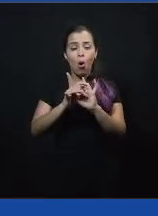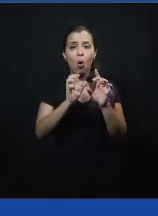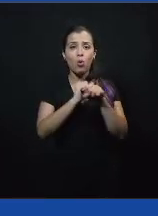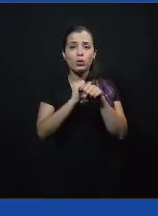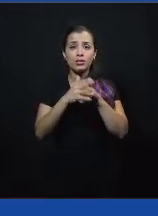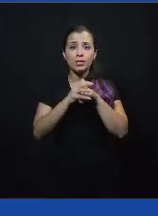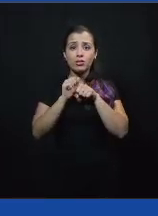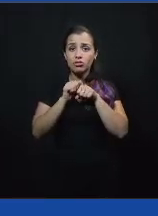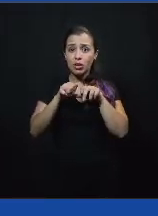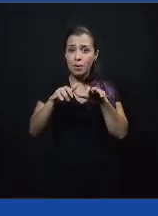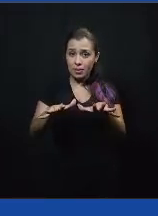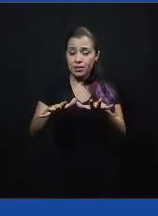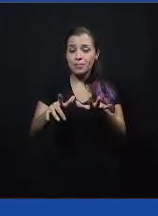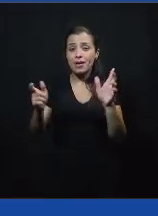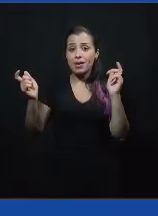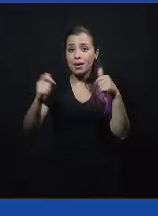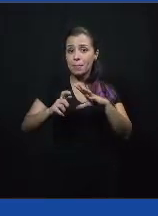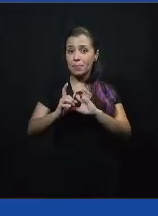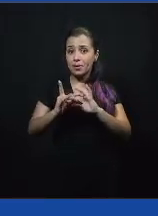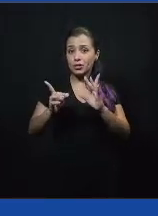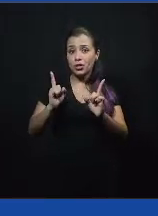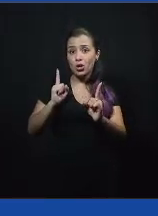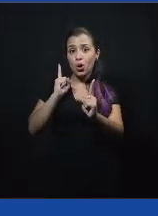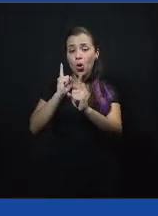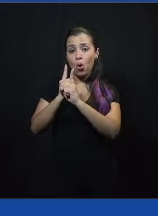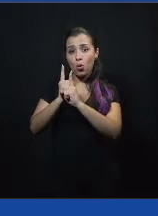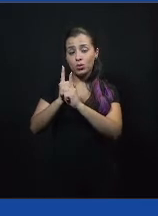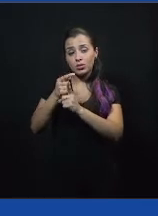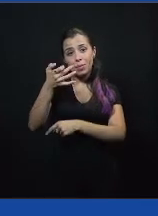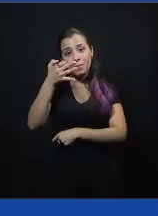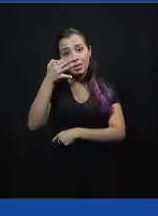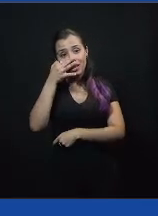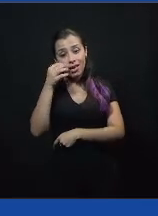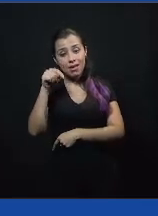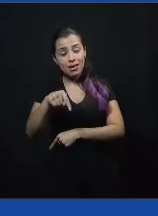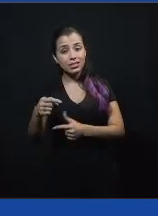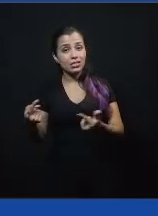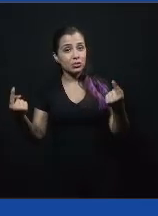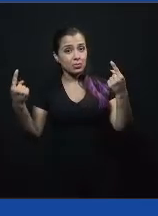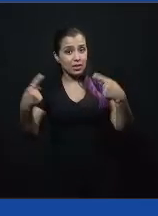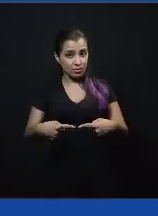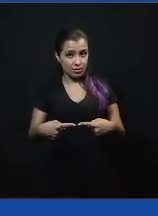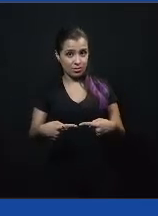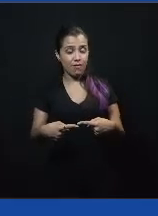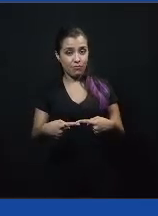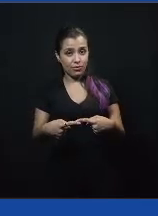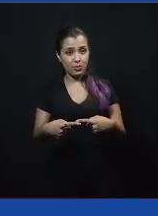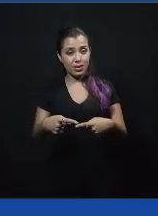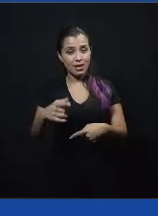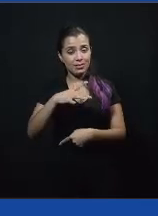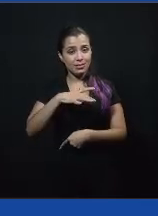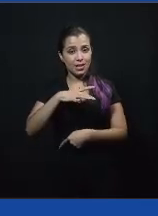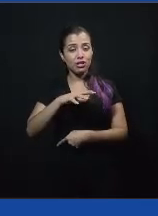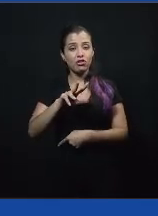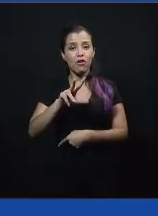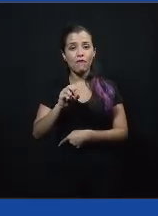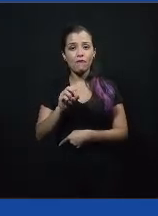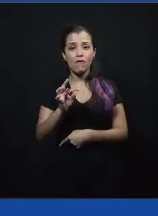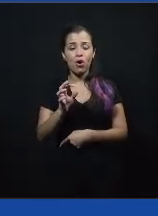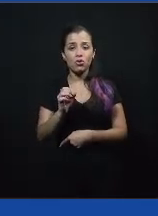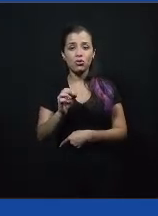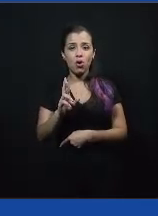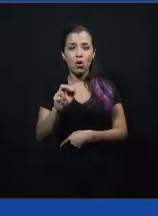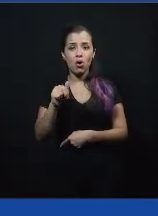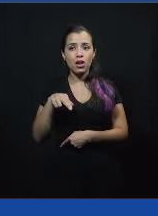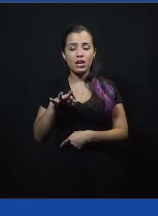impossibilitavam encontros presenciais Esse era o nosso pequeno desafio para a cidade de Votorantim bom o primeiro valor que a gente